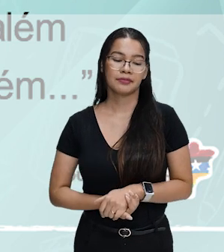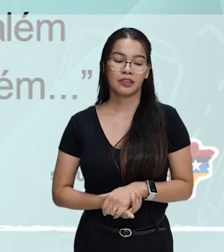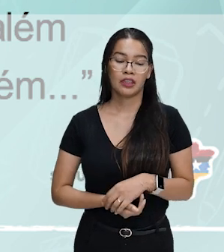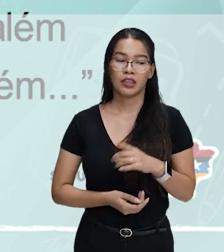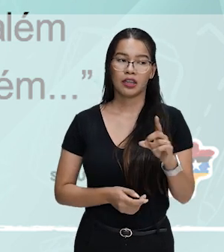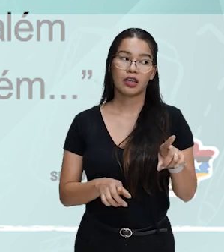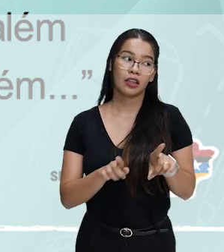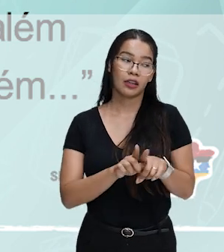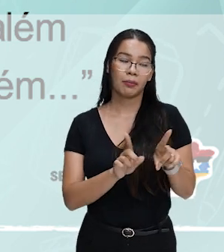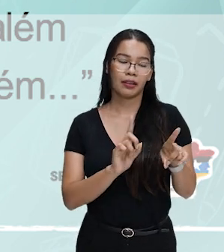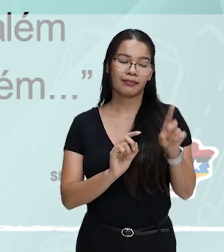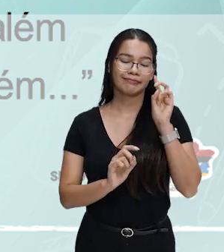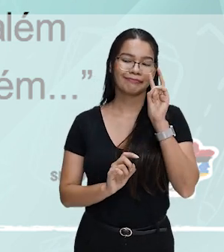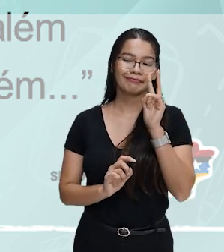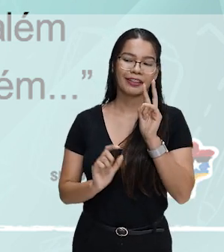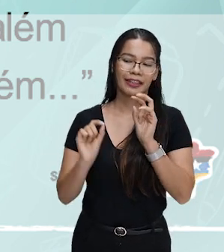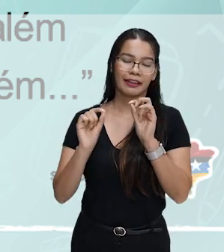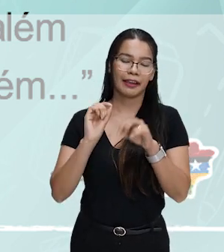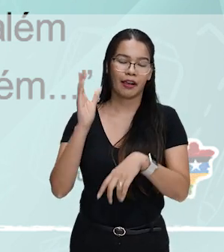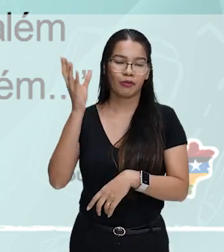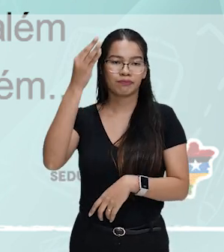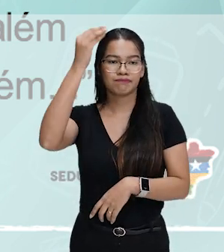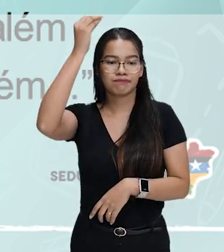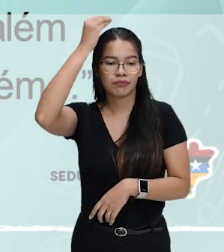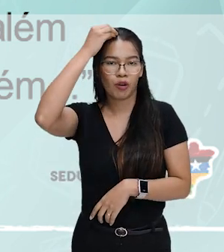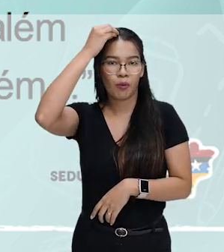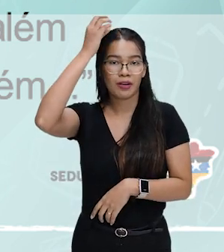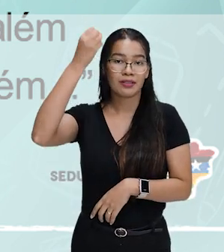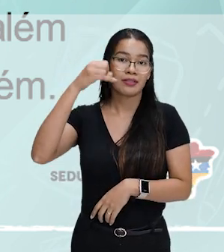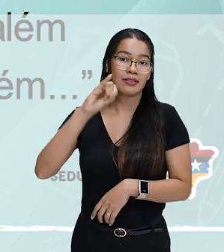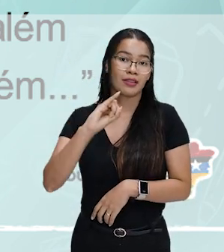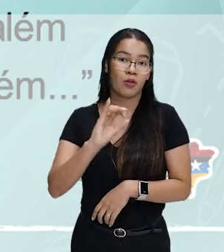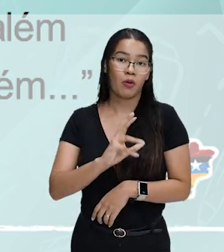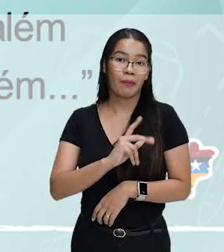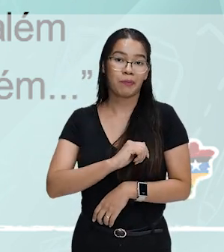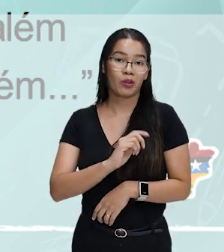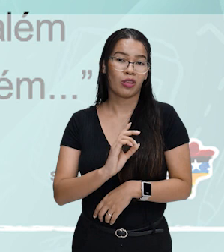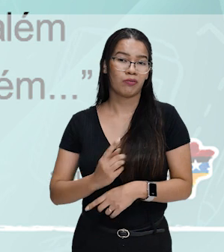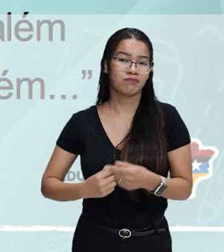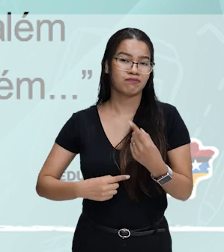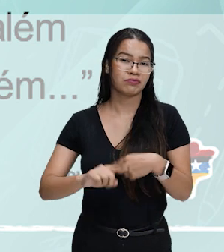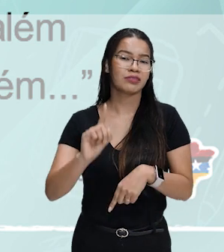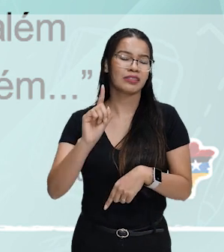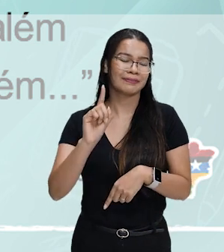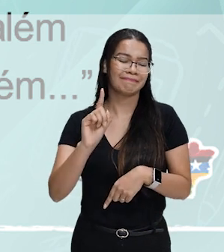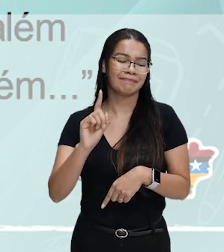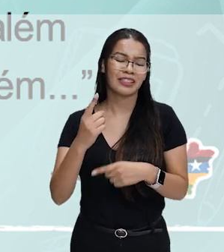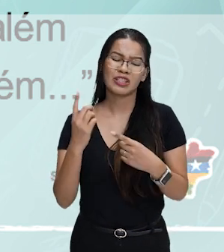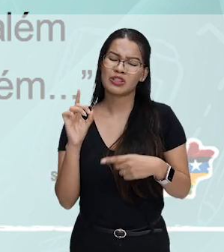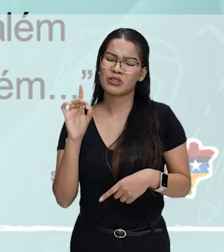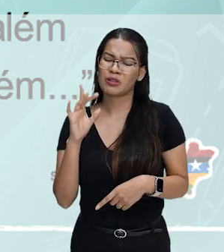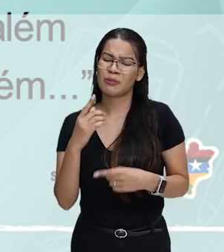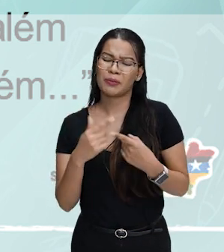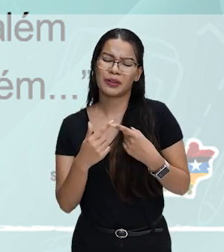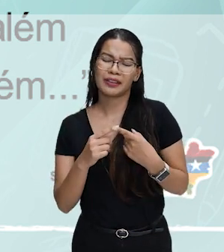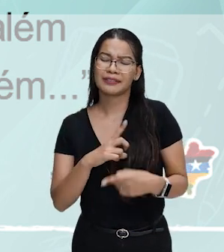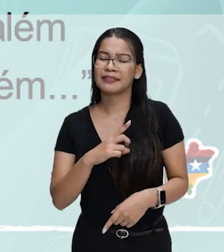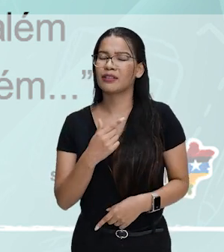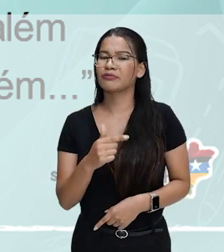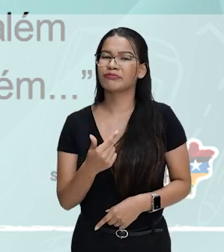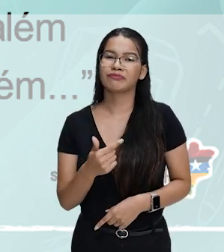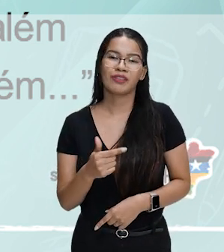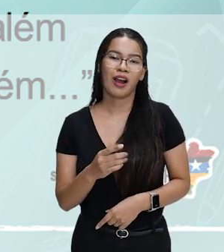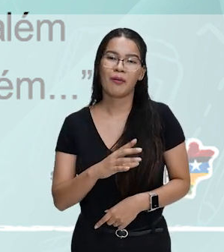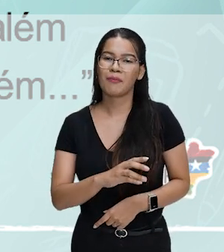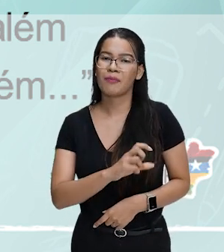não enxerga que é culpada se esse amor não foi além. É só porque não era amor.